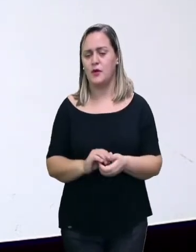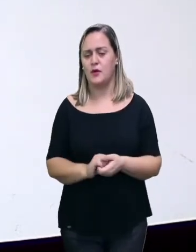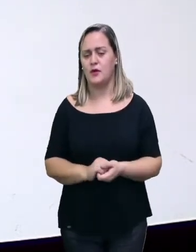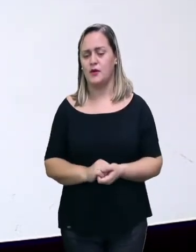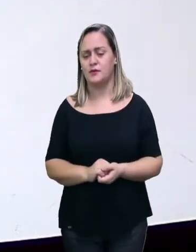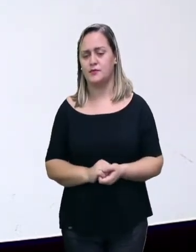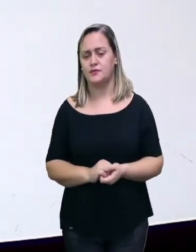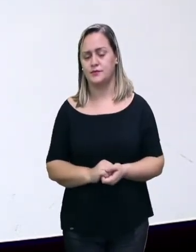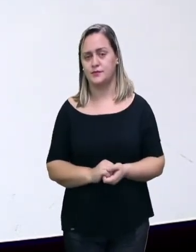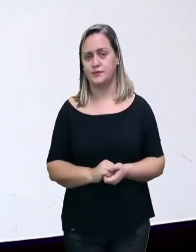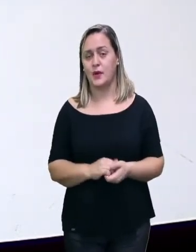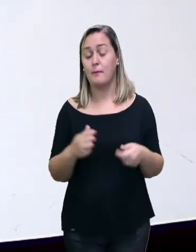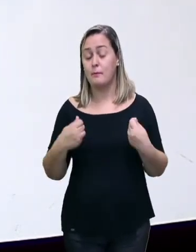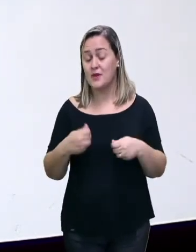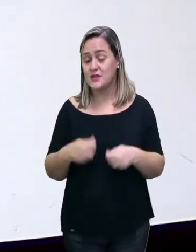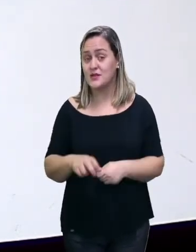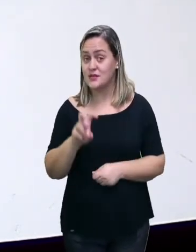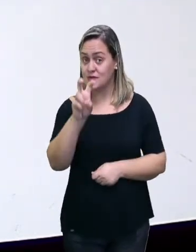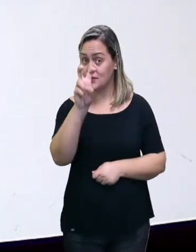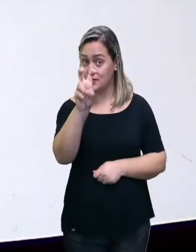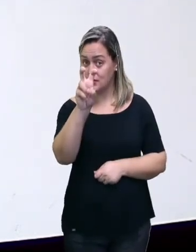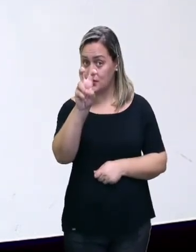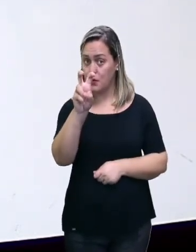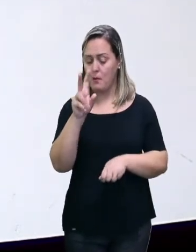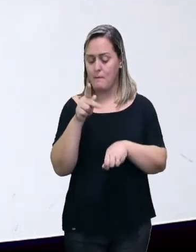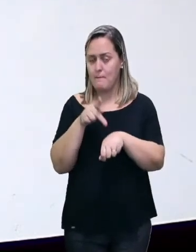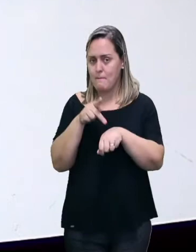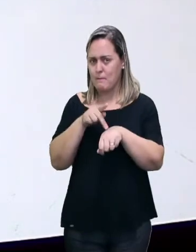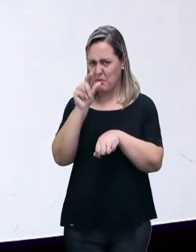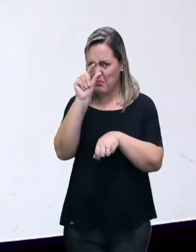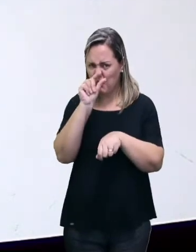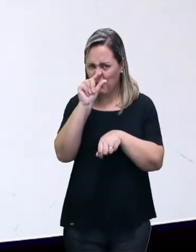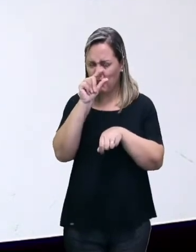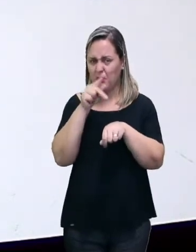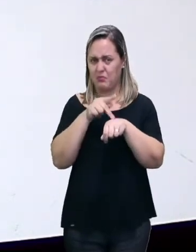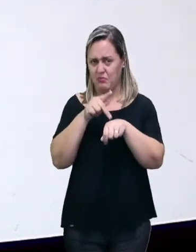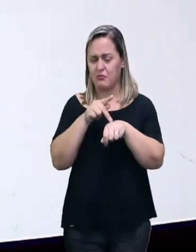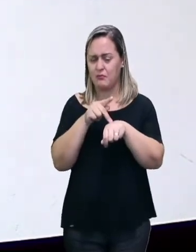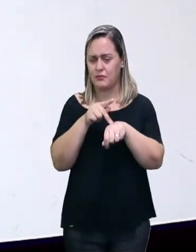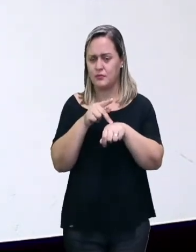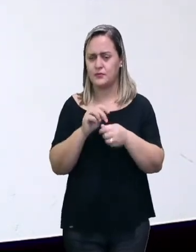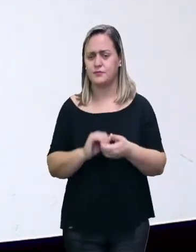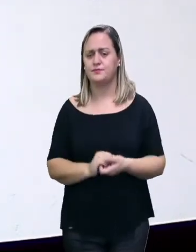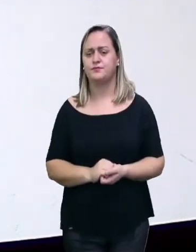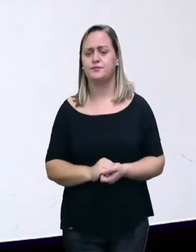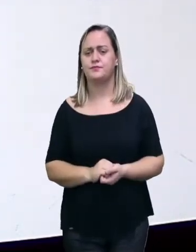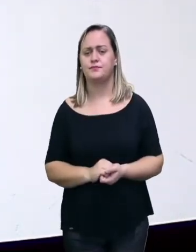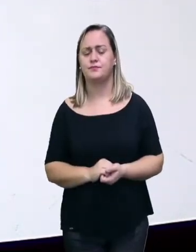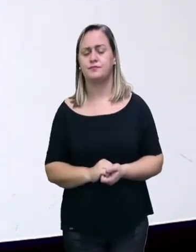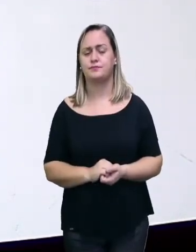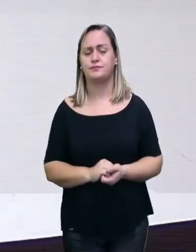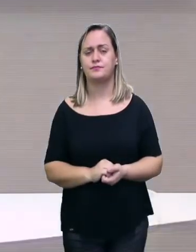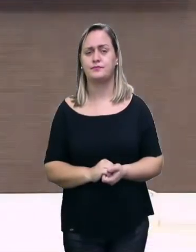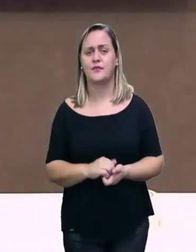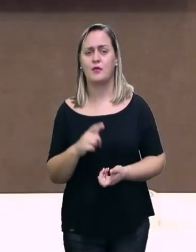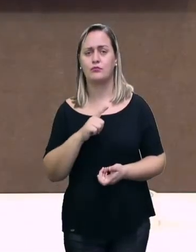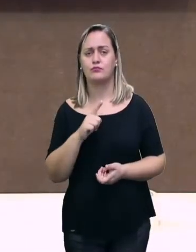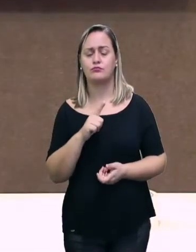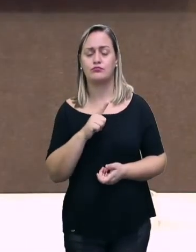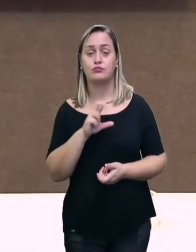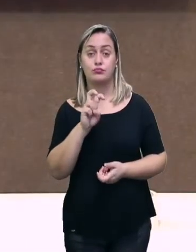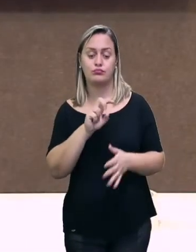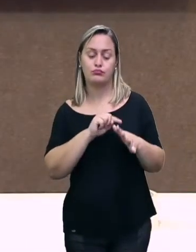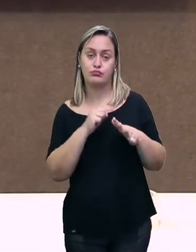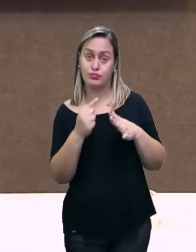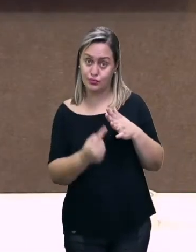Gente, são cinco pedras. Como que vai funcionar? São cinco etapas. E